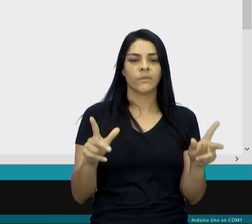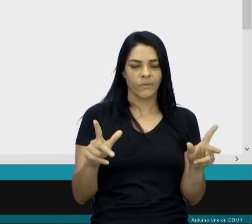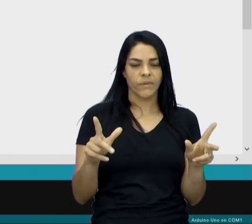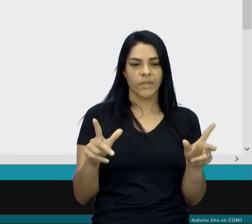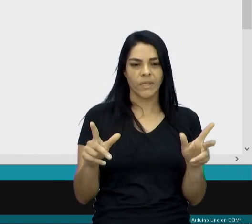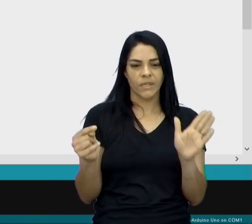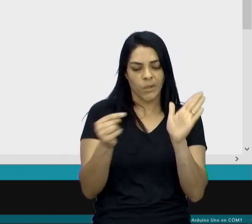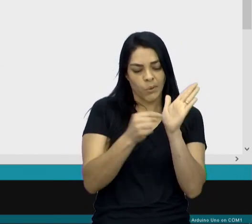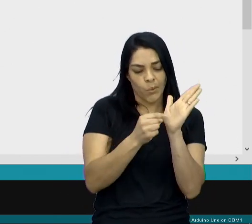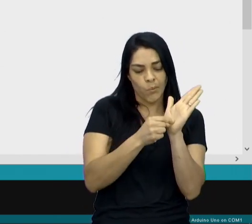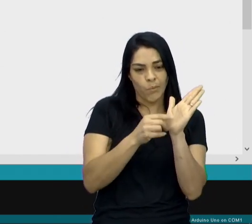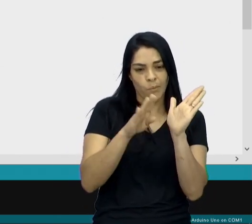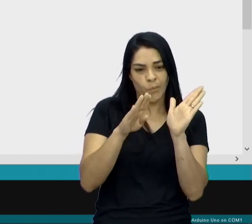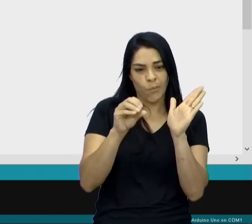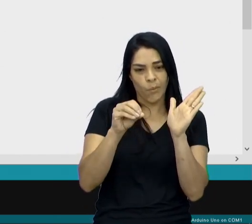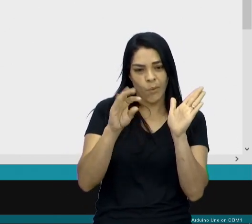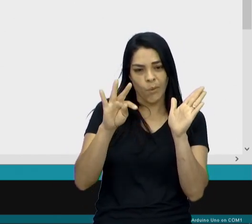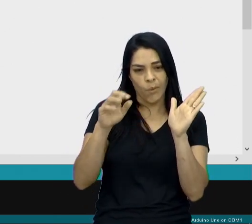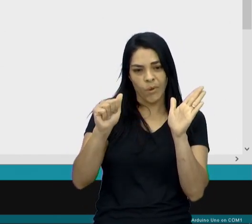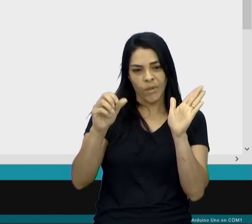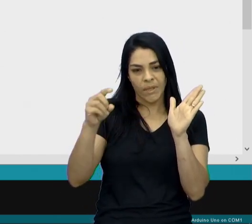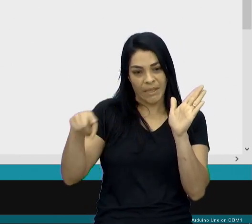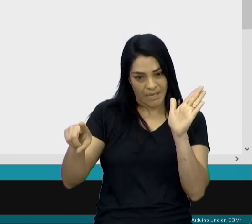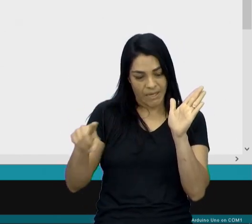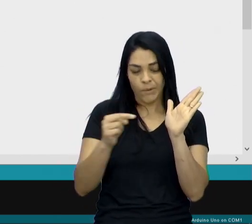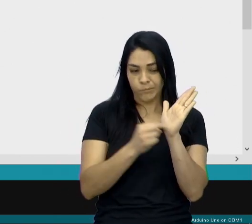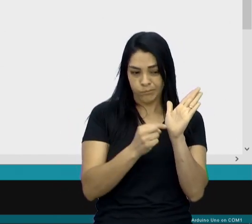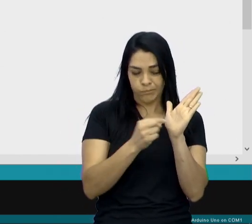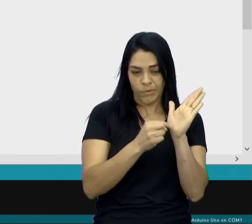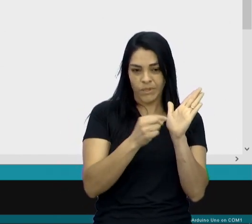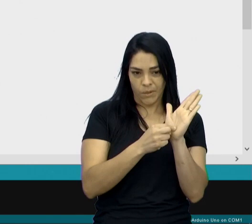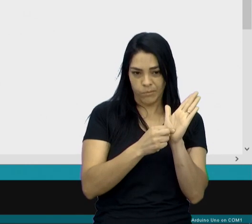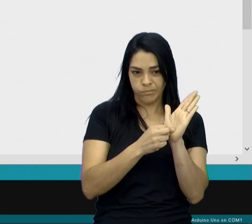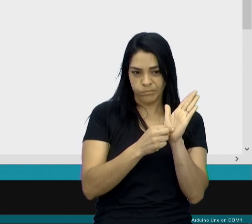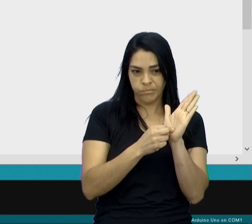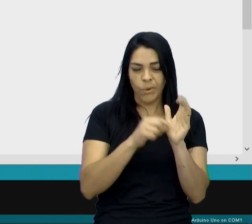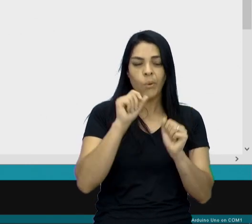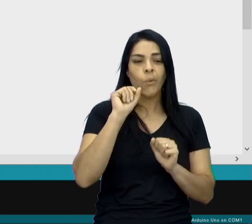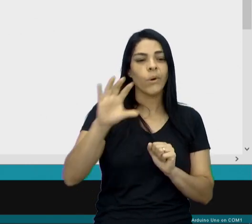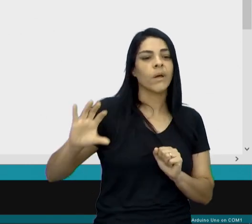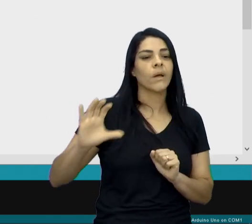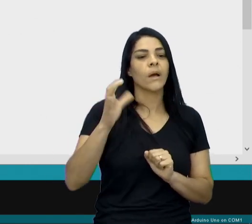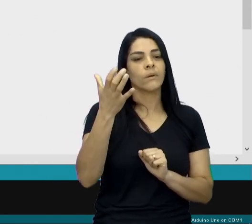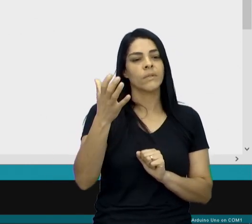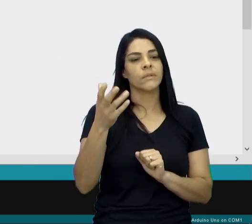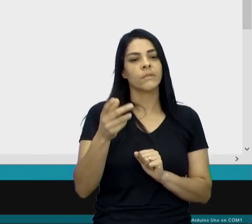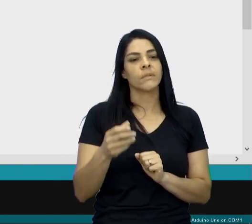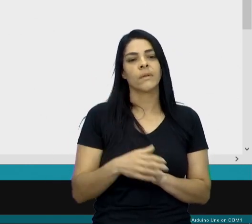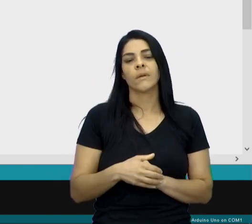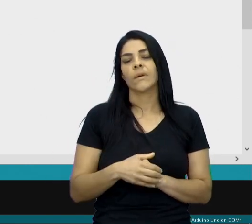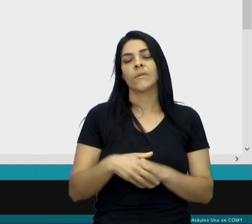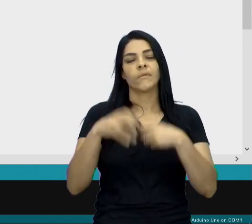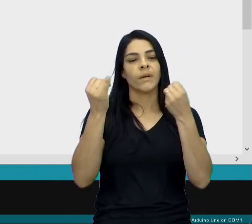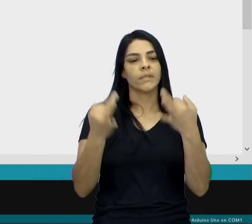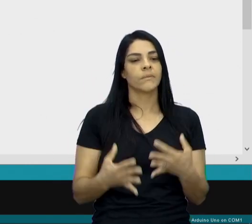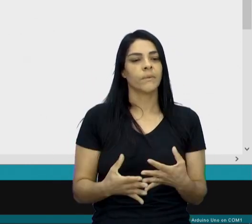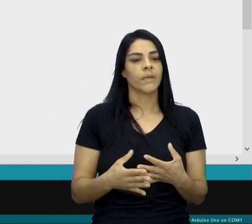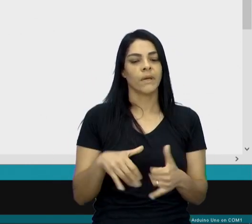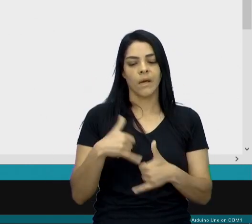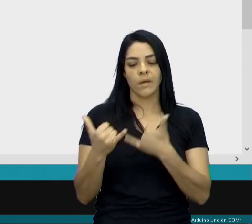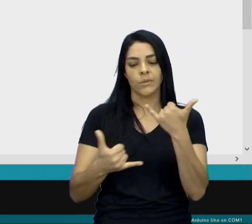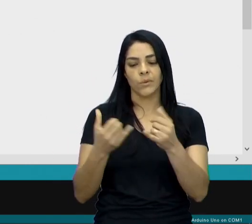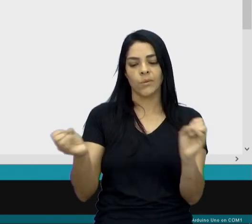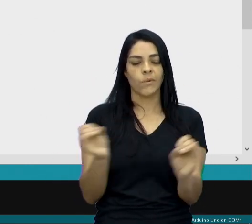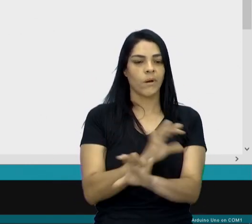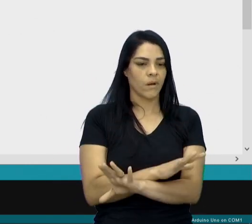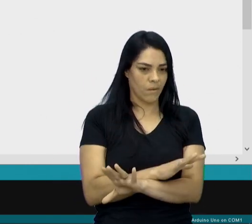do botão aqui, ó, é o que está dizendo. Se a sequência for diferente do botão acionado, ele vai dizer game over, acabou. Veja que eu abri isso